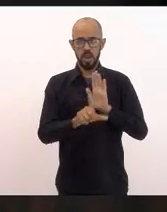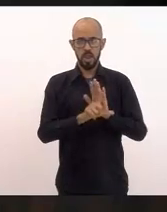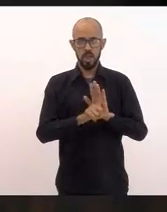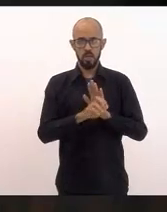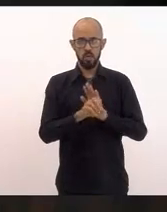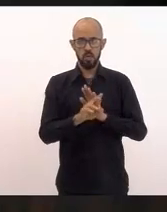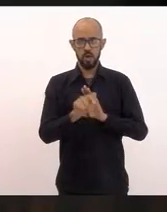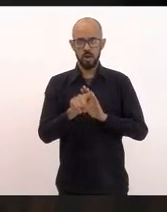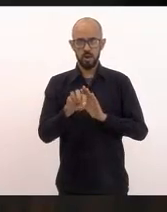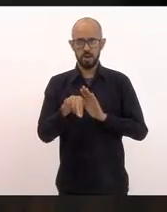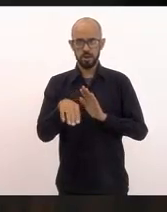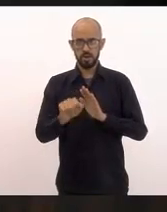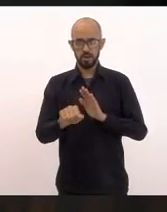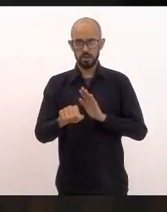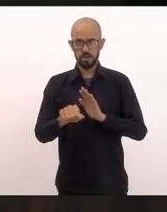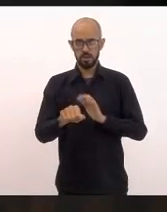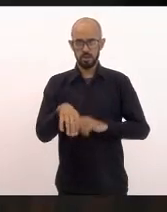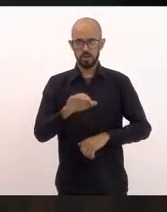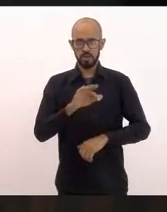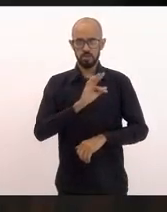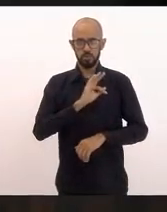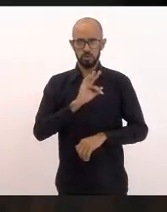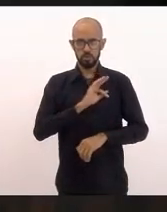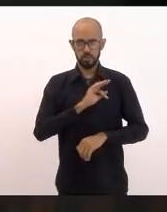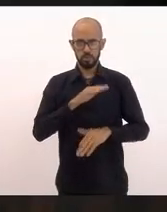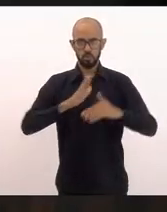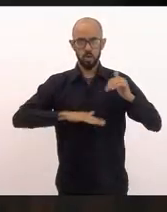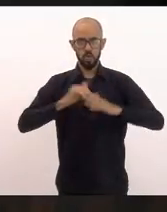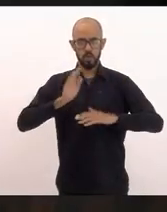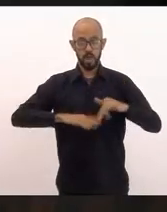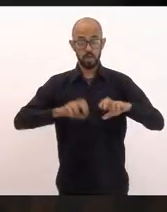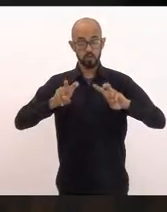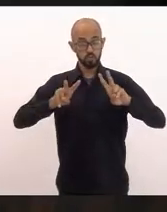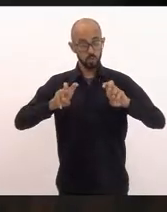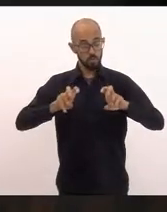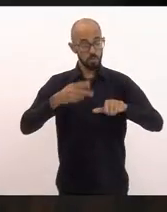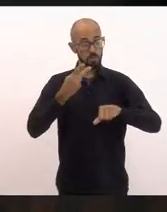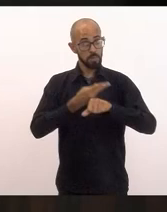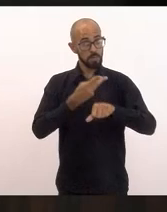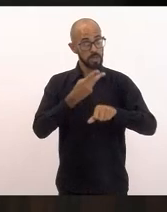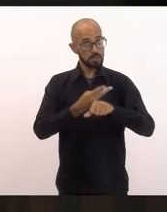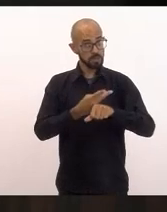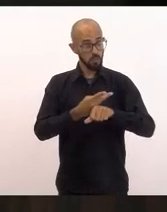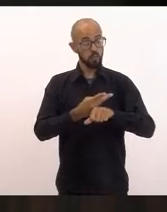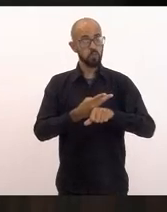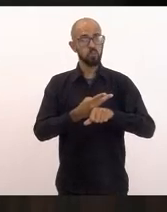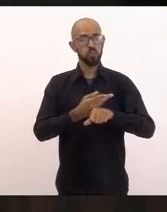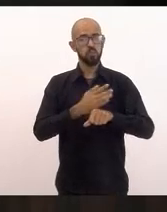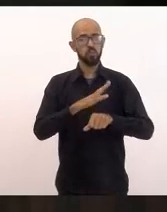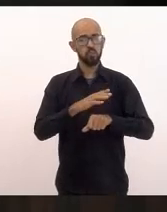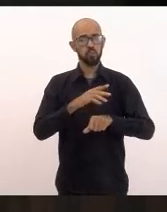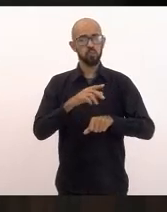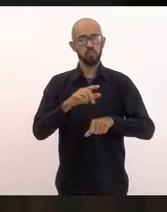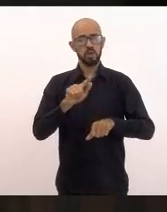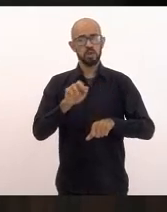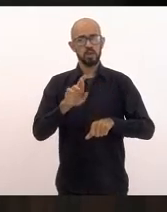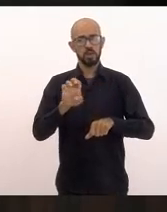Qualquer mensagem que trate de percentual da gratificação, qualquer mensagem que trate de